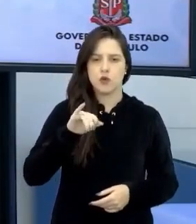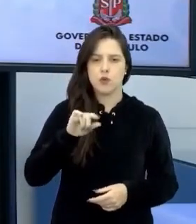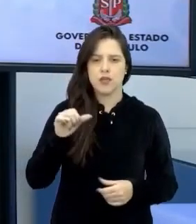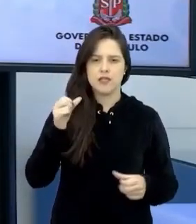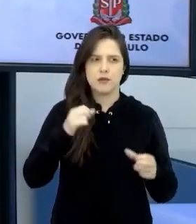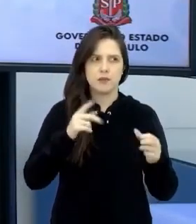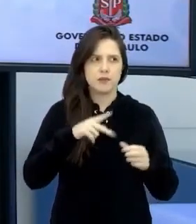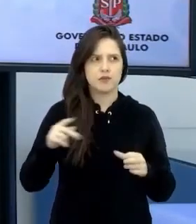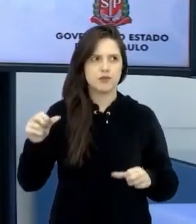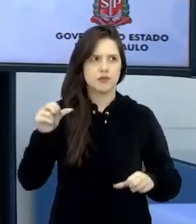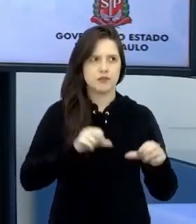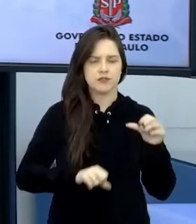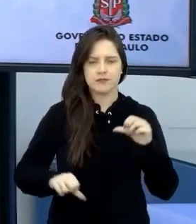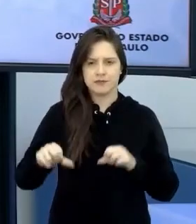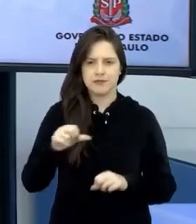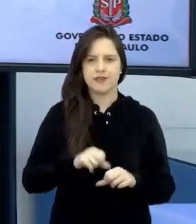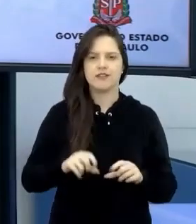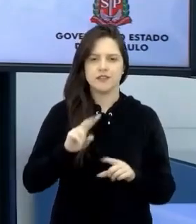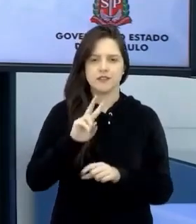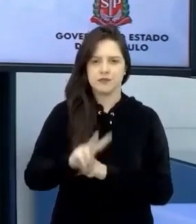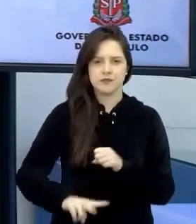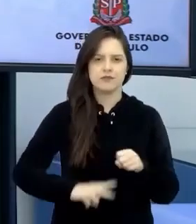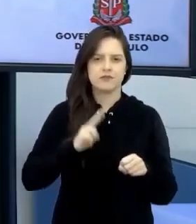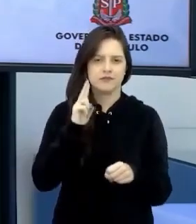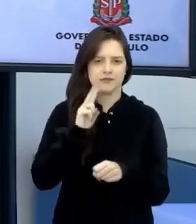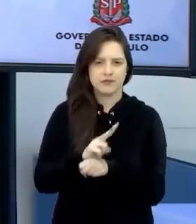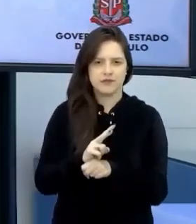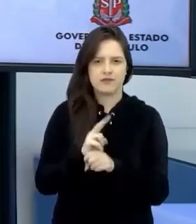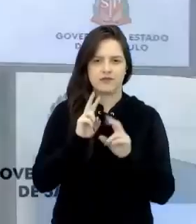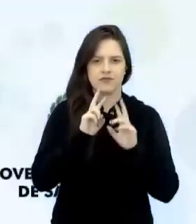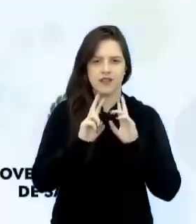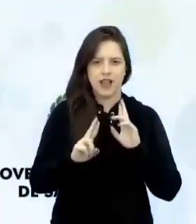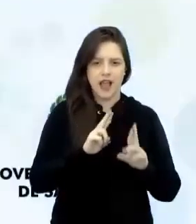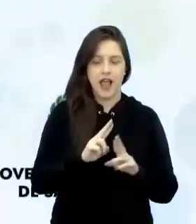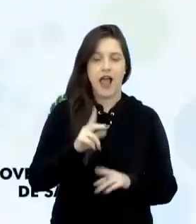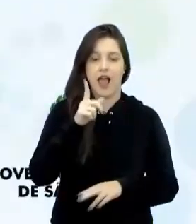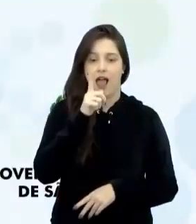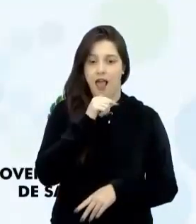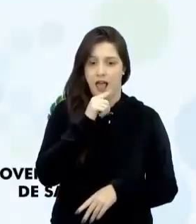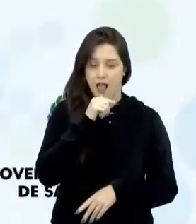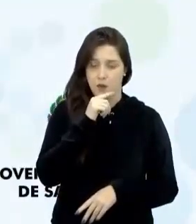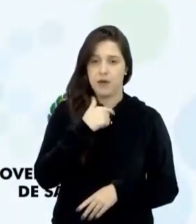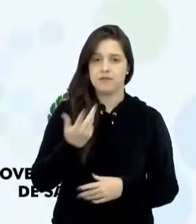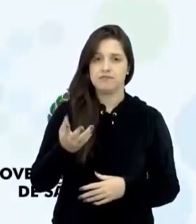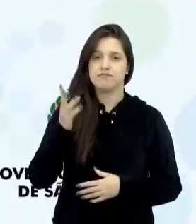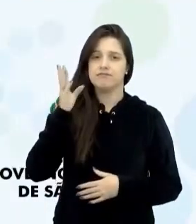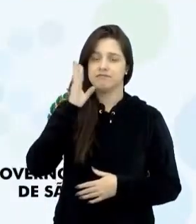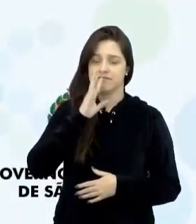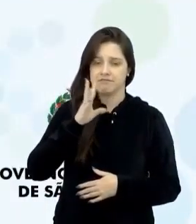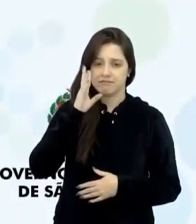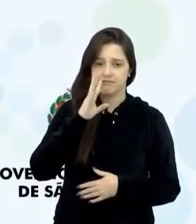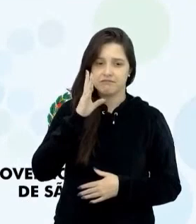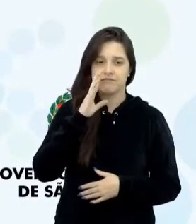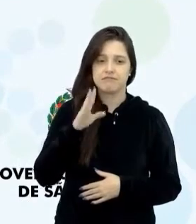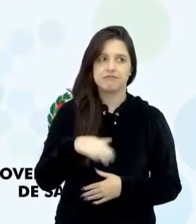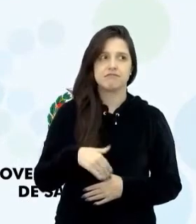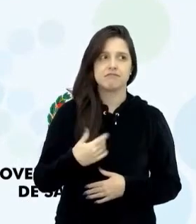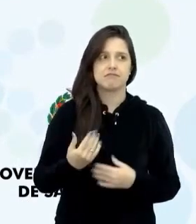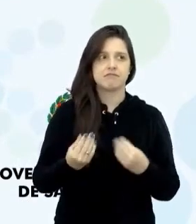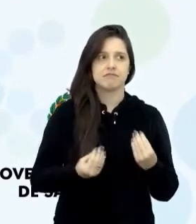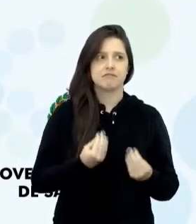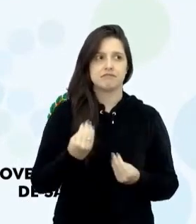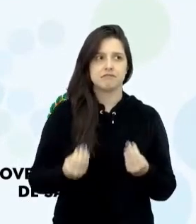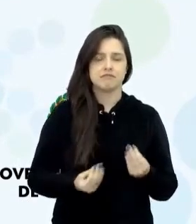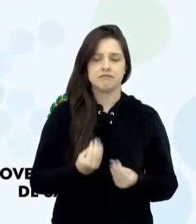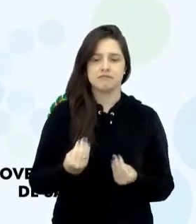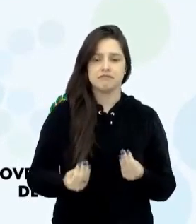vamos falar, da sustentabilidade relacionada à água. Bacana aí, professor Luiz aí, no caso, eu queria passar para o professor, queria ir passando aí,